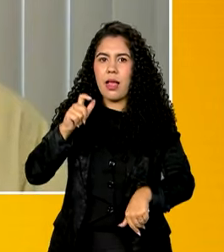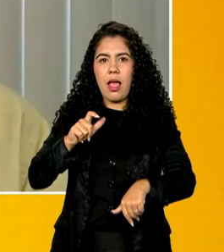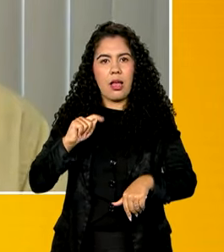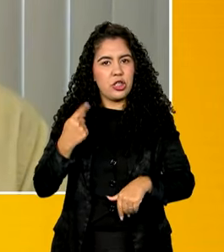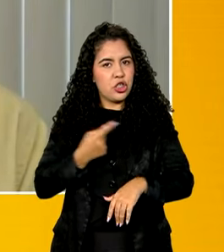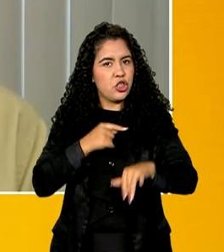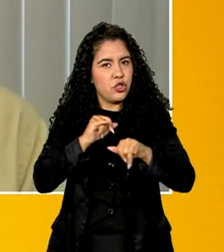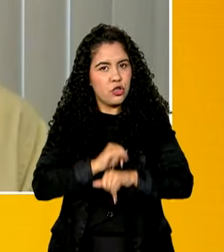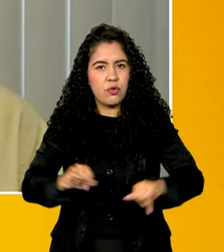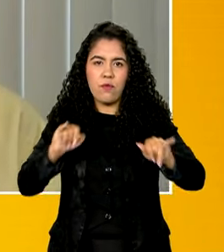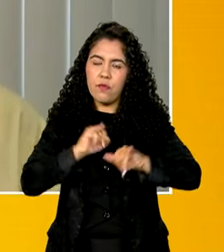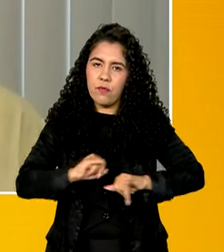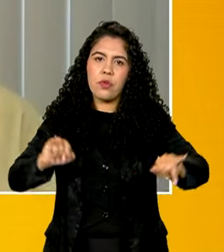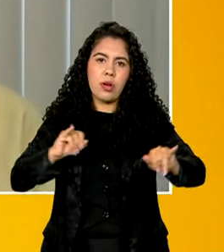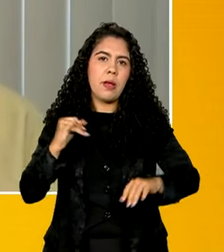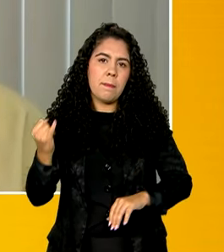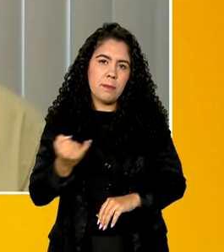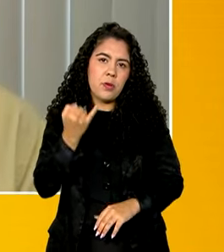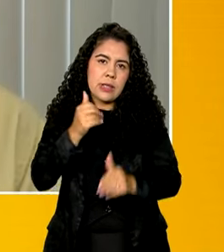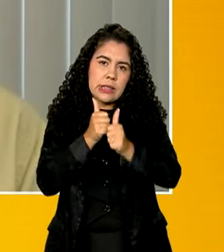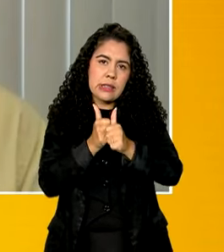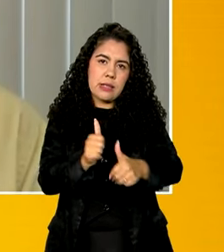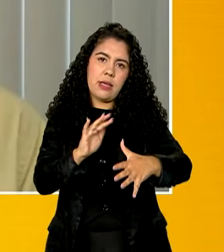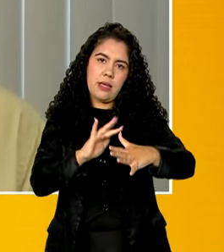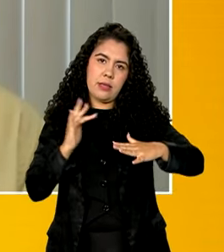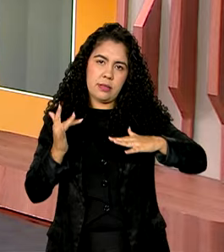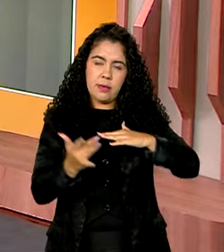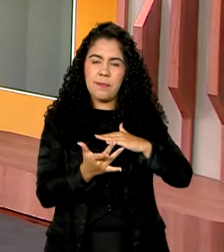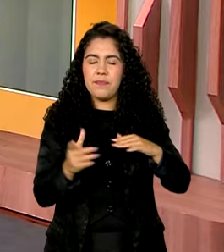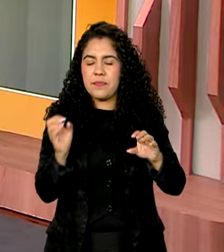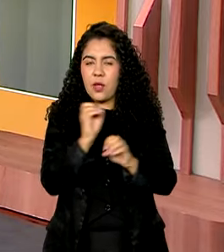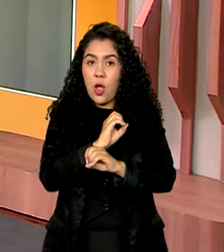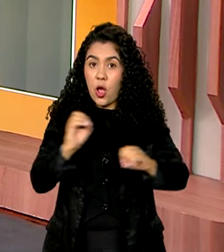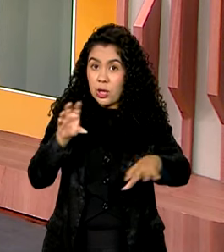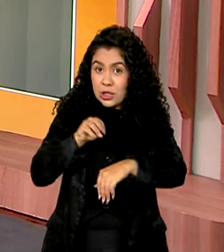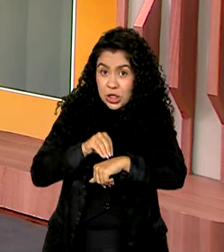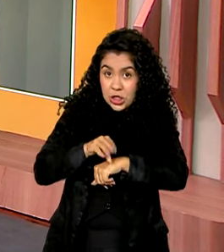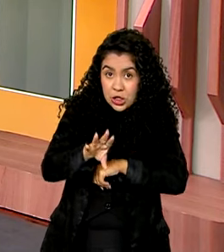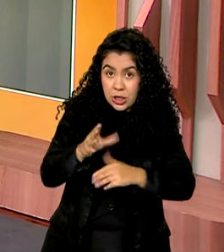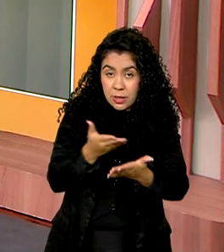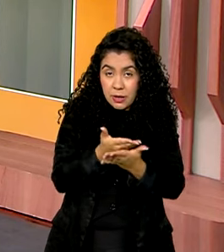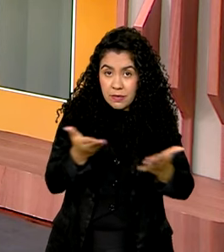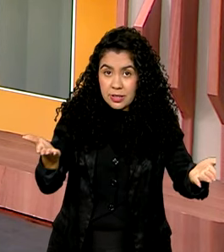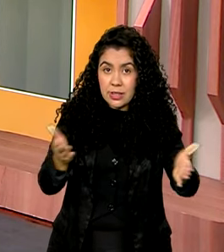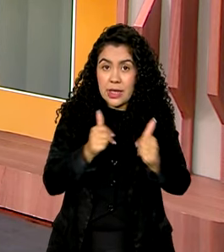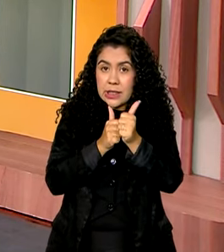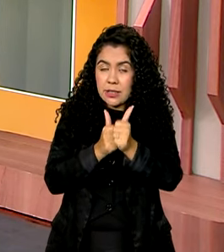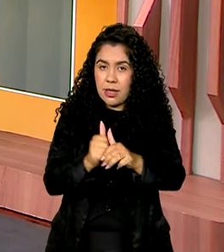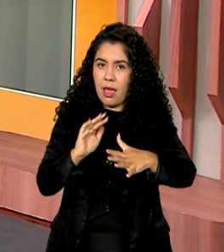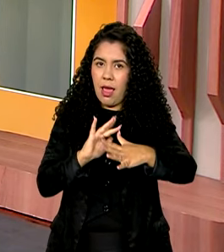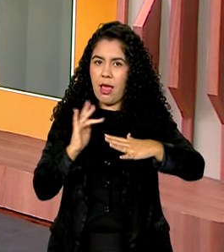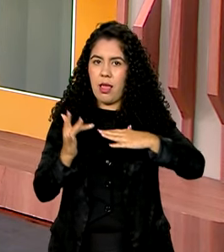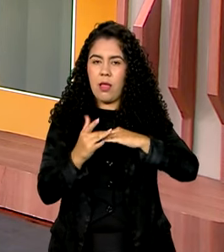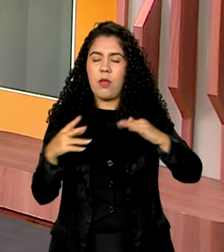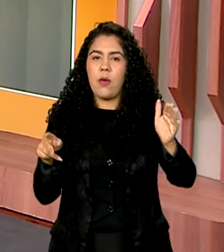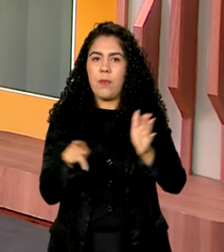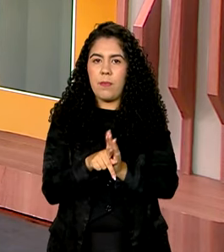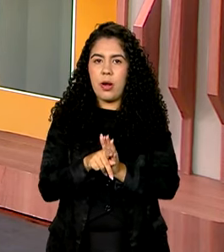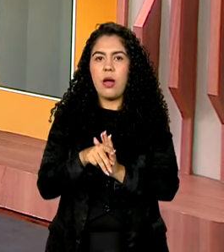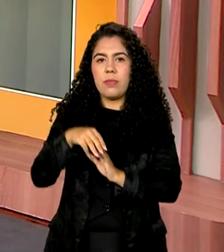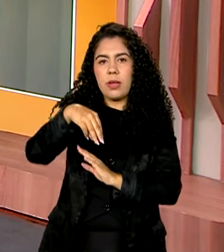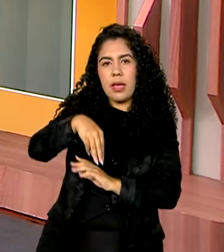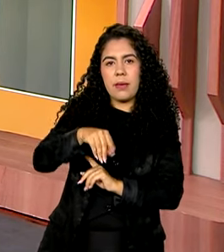gente divulga lá. É importante seguir as nossas redes sociais também. Excelente. Então fica a dica aí, seguir as redes sociais do Ministério da Gestão e Inovação em